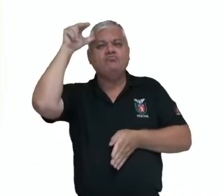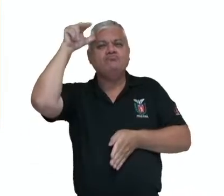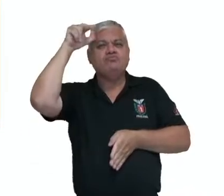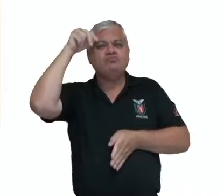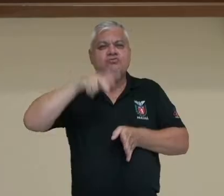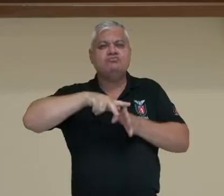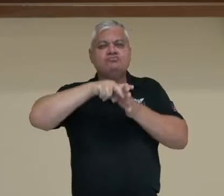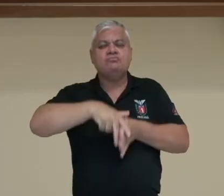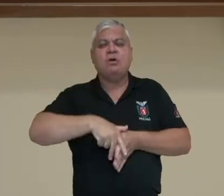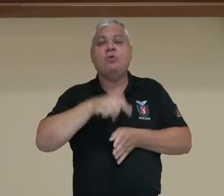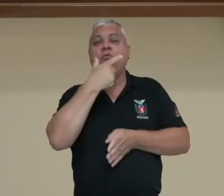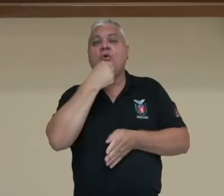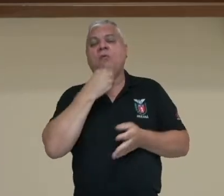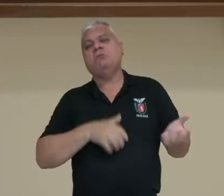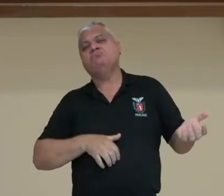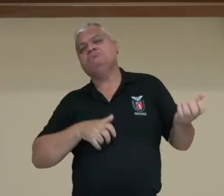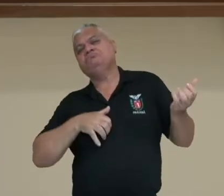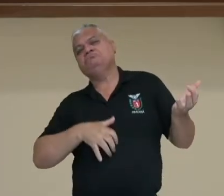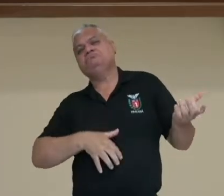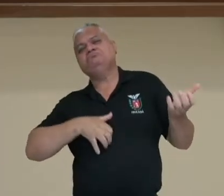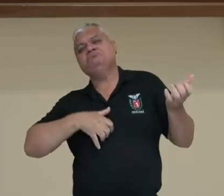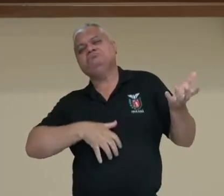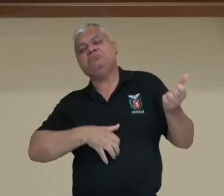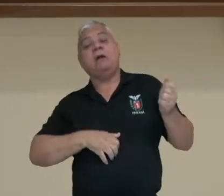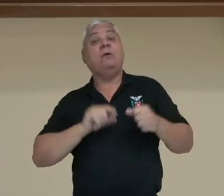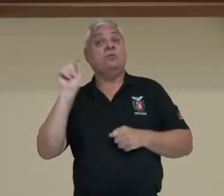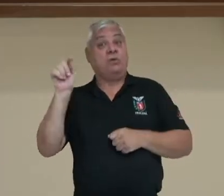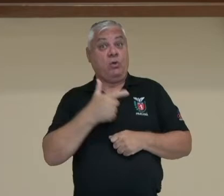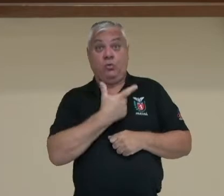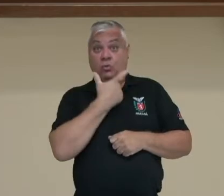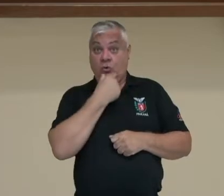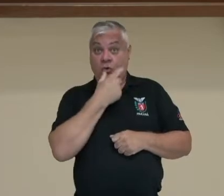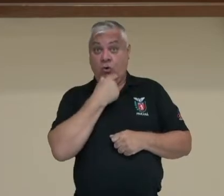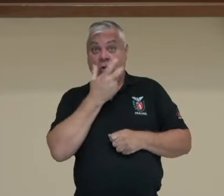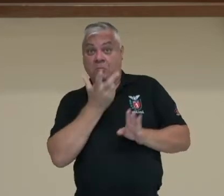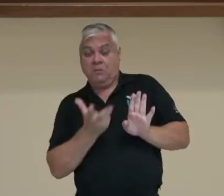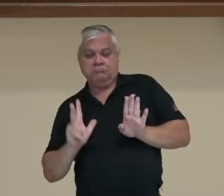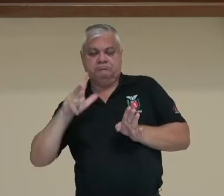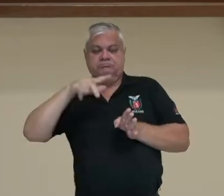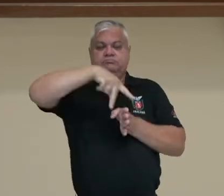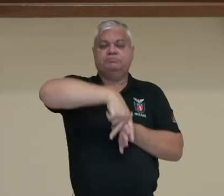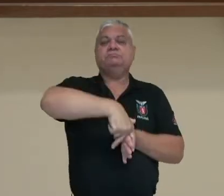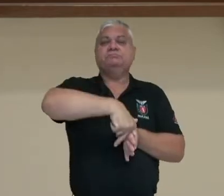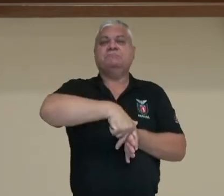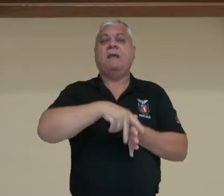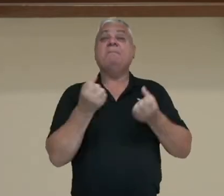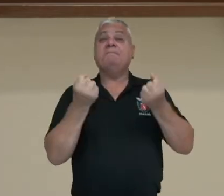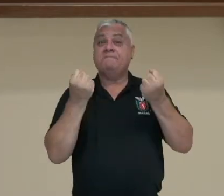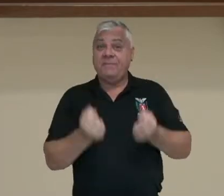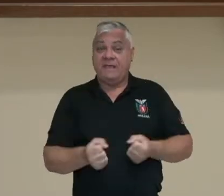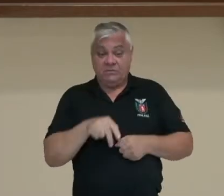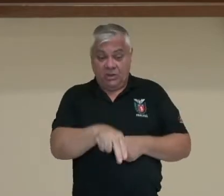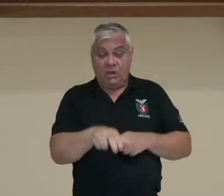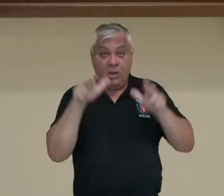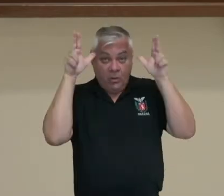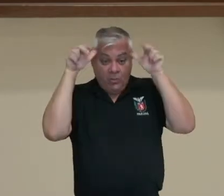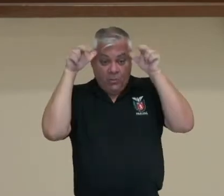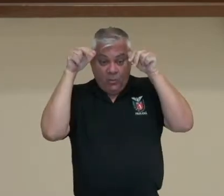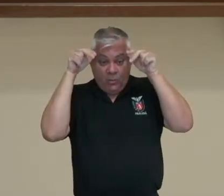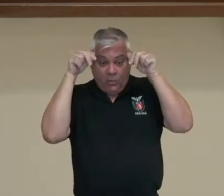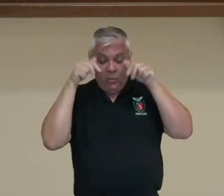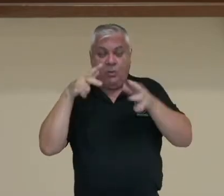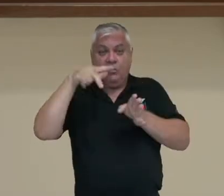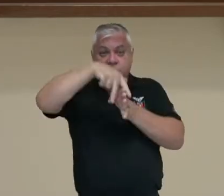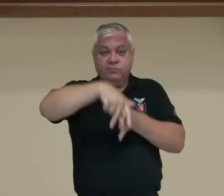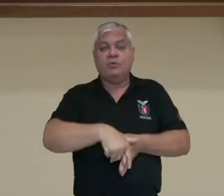com um violão. Isso ali está representando que o homem coloca peso para o burro carregar, enquanto ele não carrega